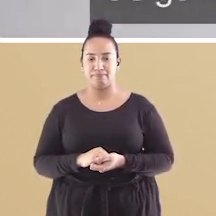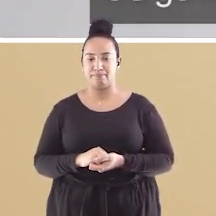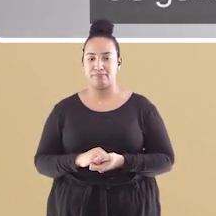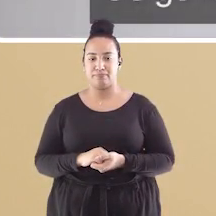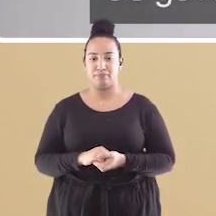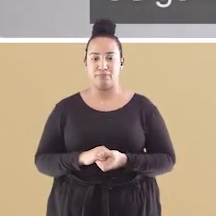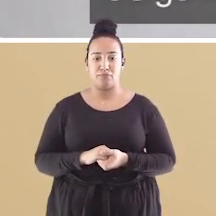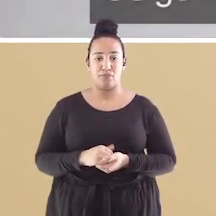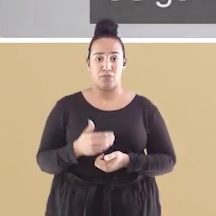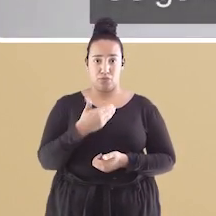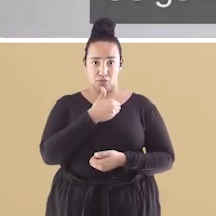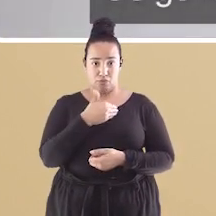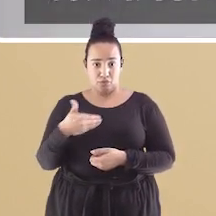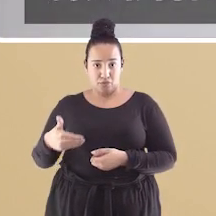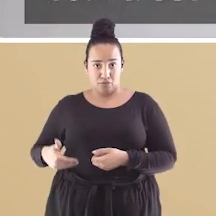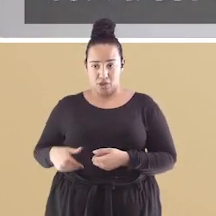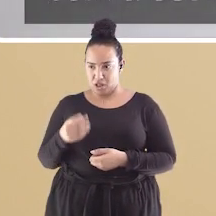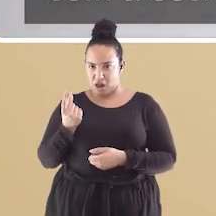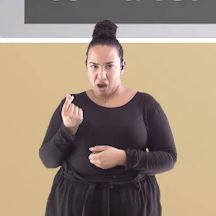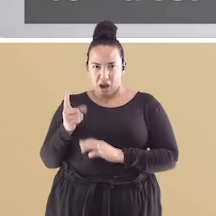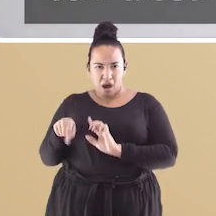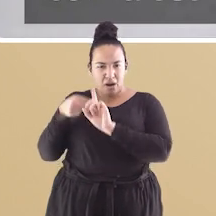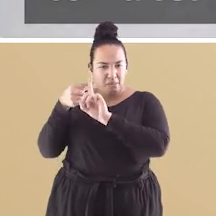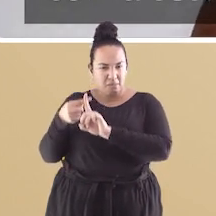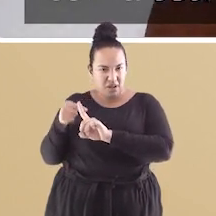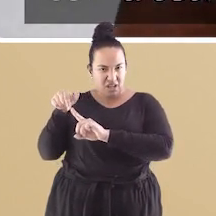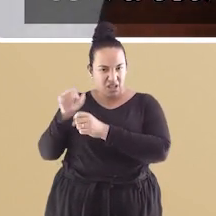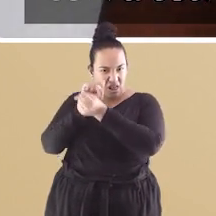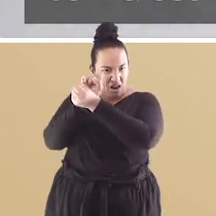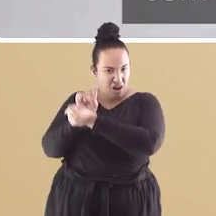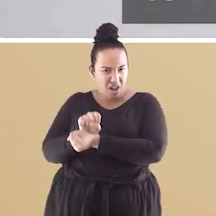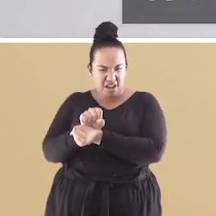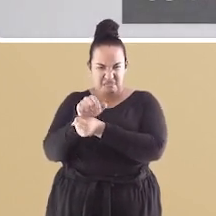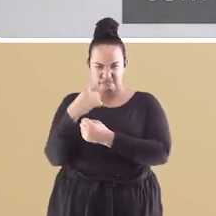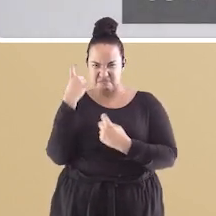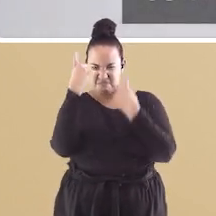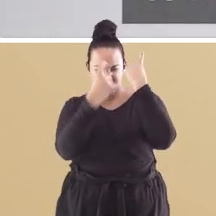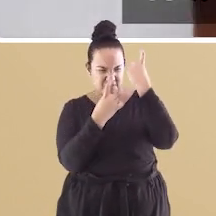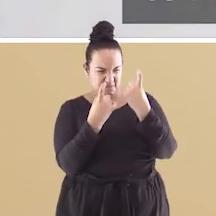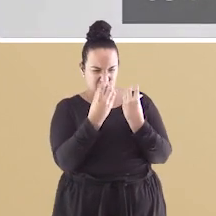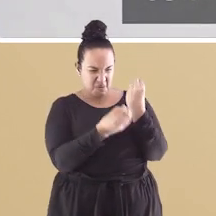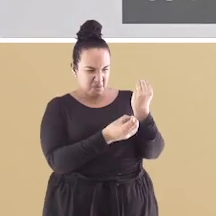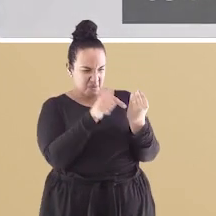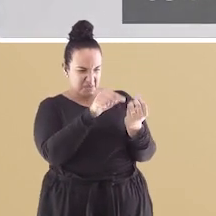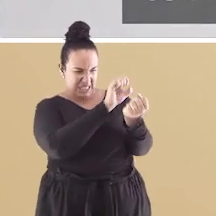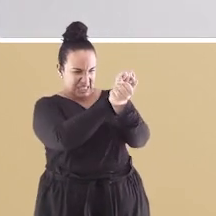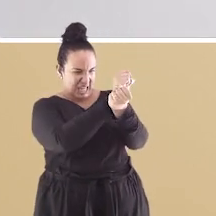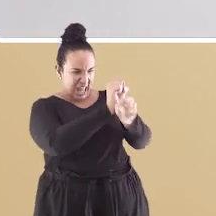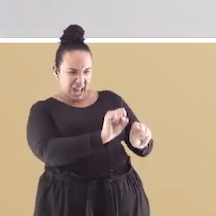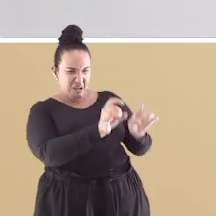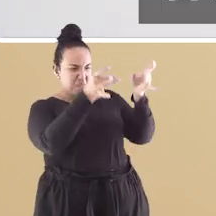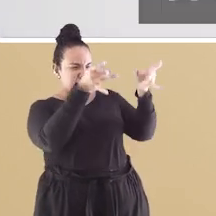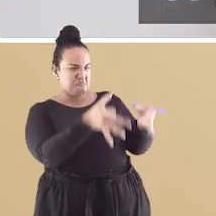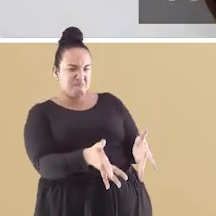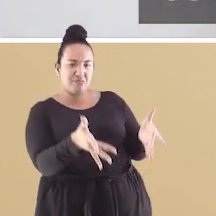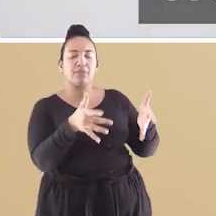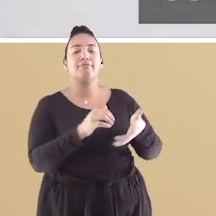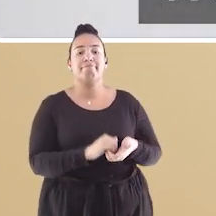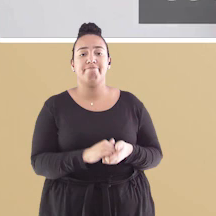Os governantes que se enriqueceram com a escravidão não estavam preocupados com a situação dos ex-escravos.